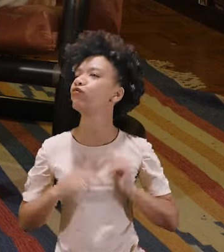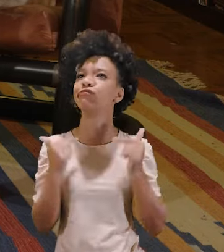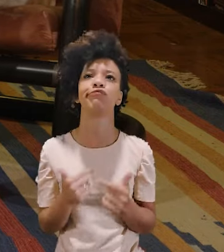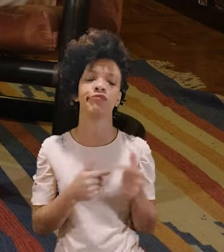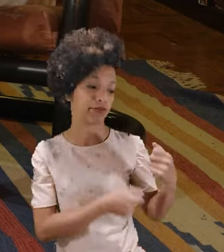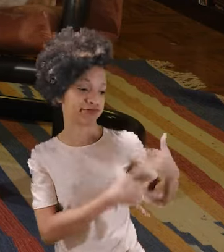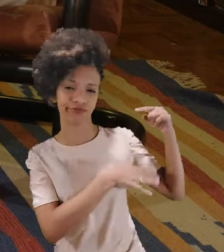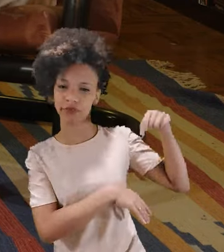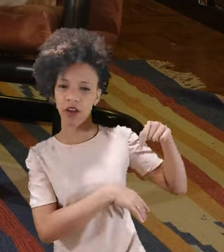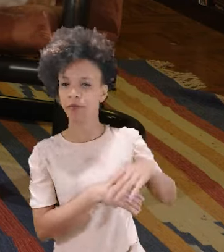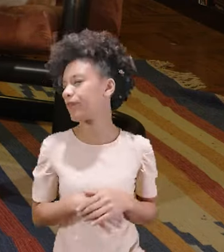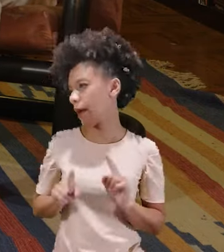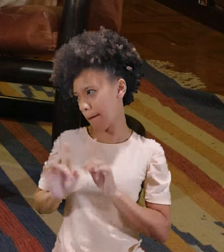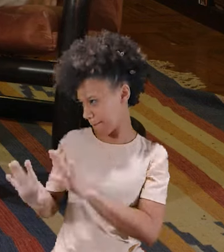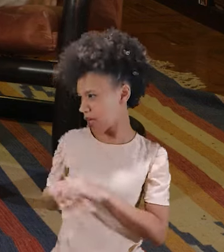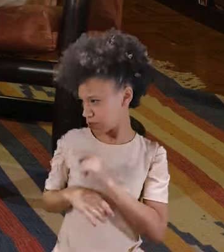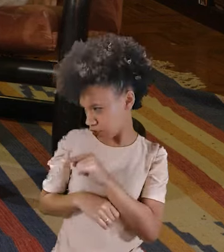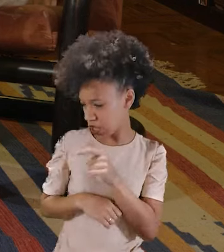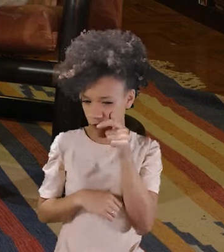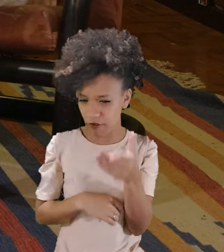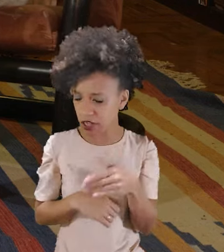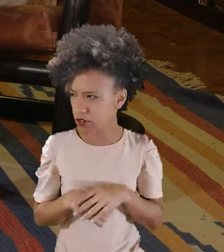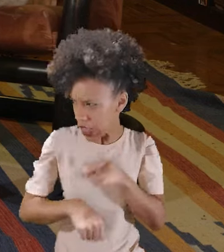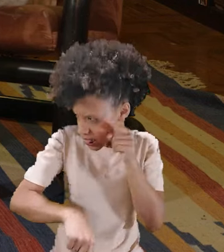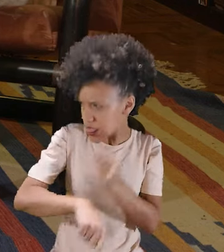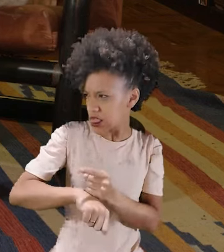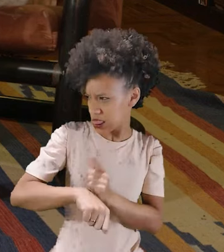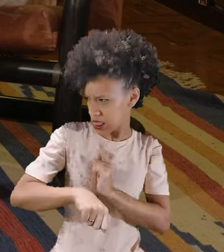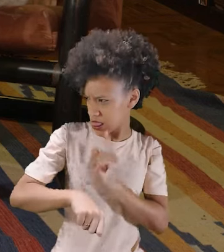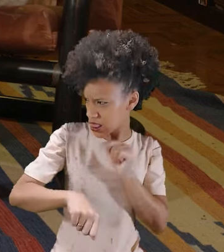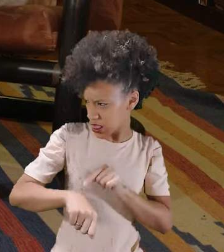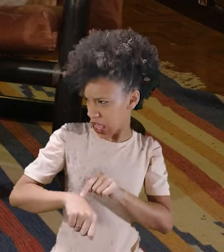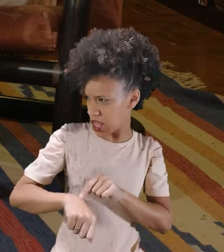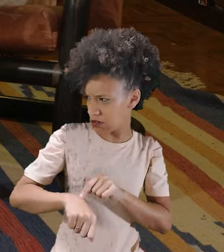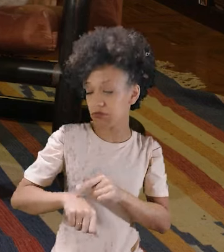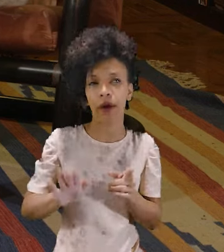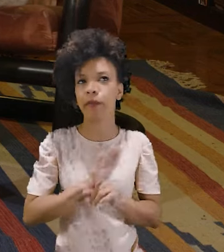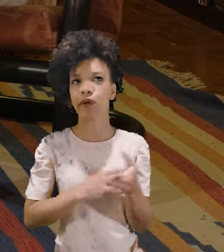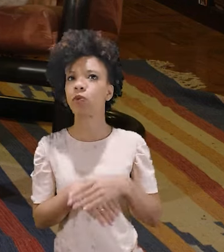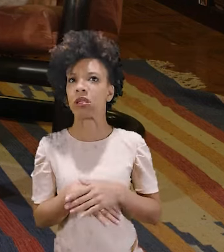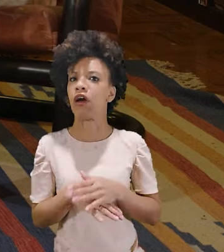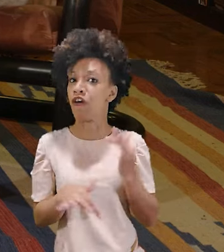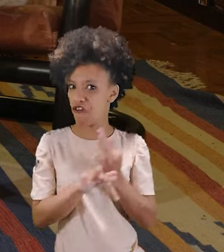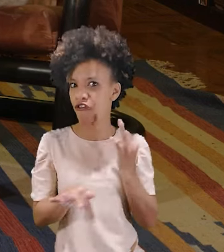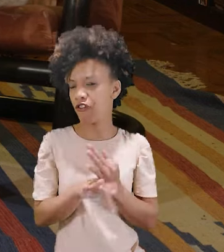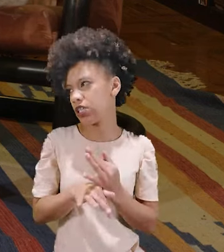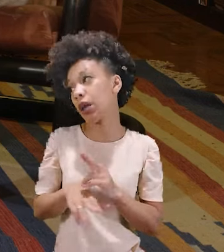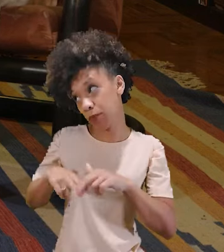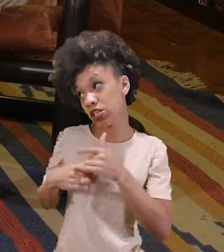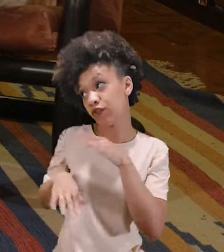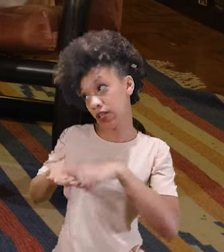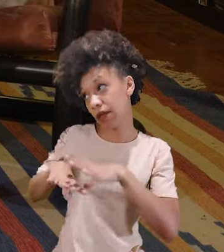tapo te enchendo o saco aqui no comentário mas assim você tá vendo ele dá tempo de virar o tempo que você tem óleo que pergunta a física